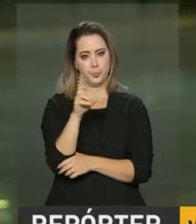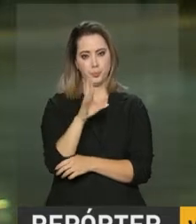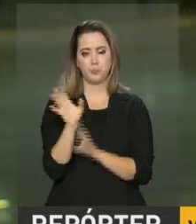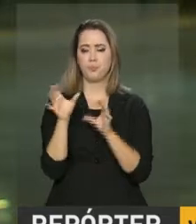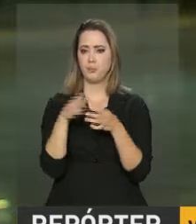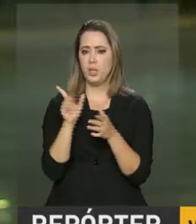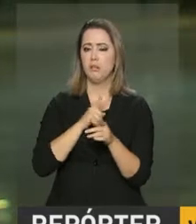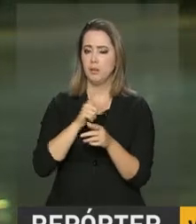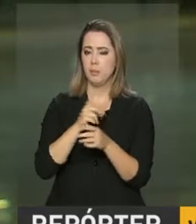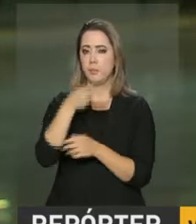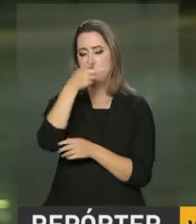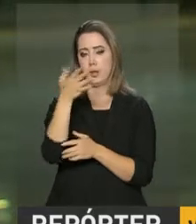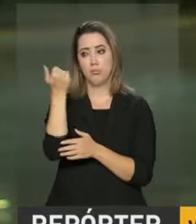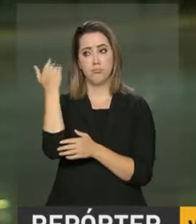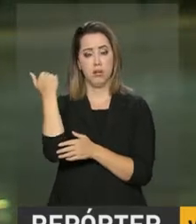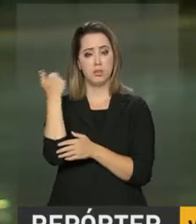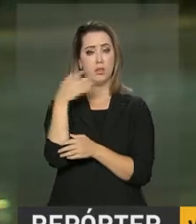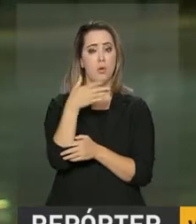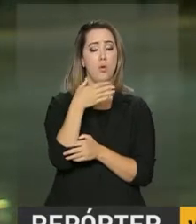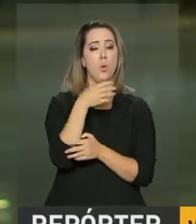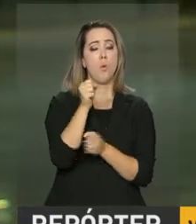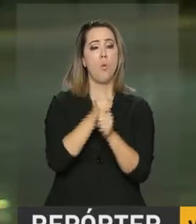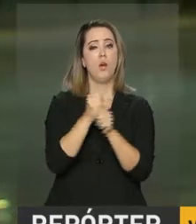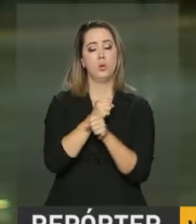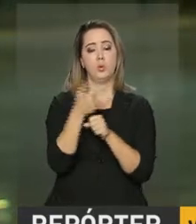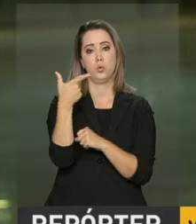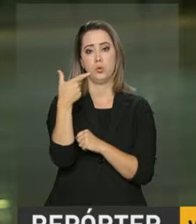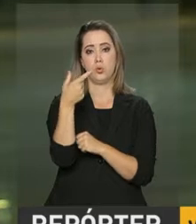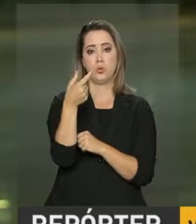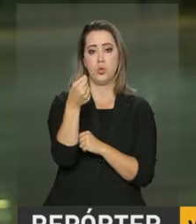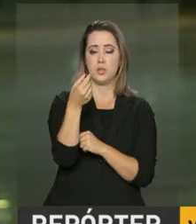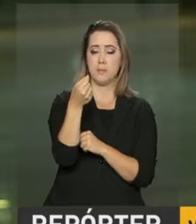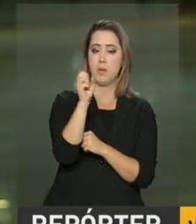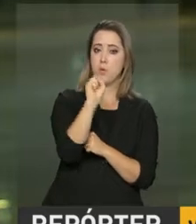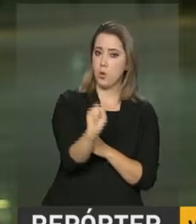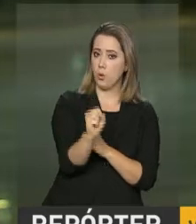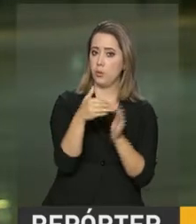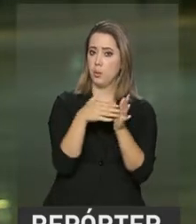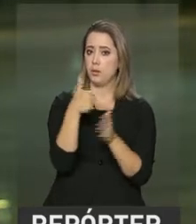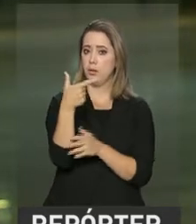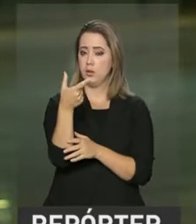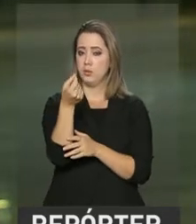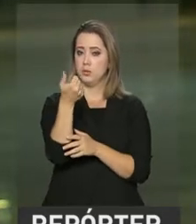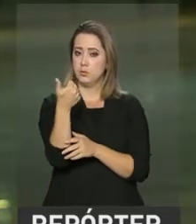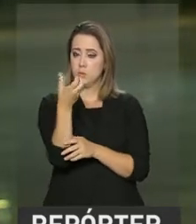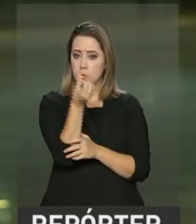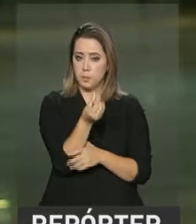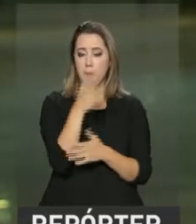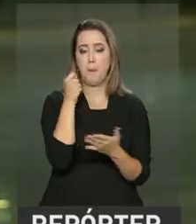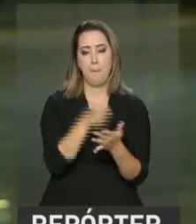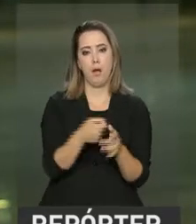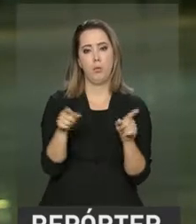de 2008 a 2016, ao ano passado, também serão pagos a partir do próximo